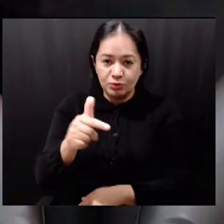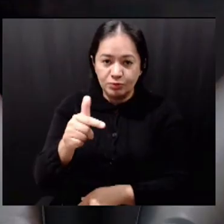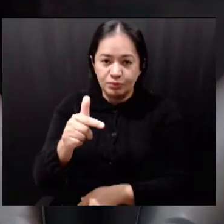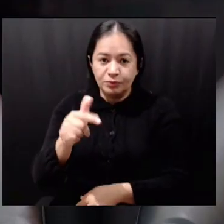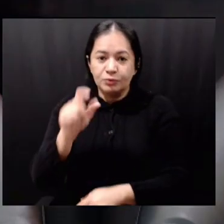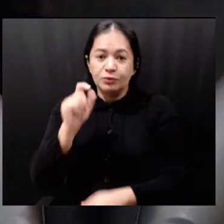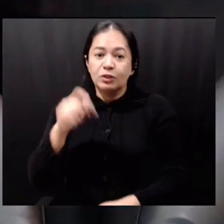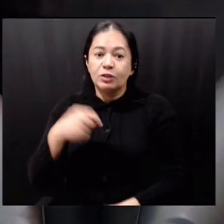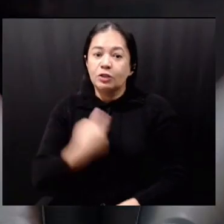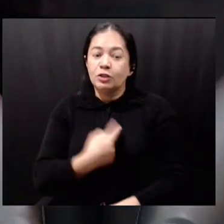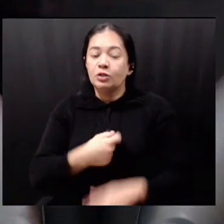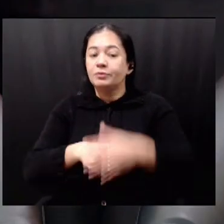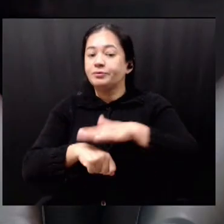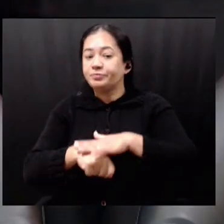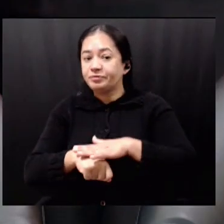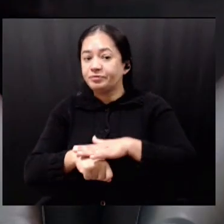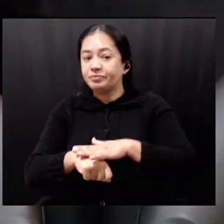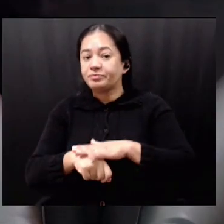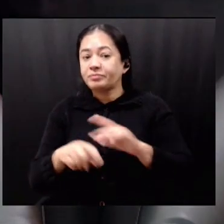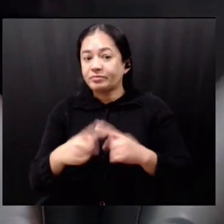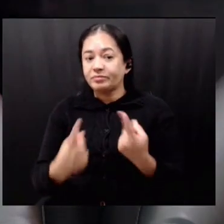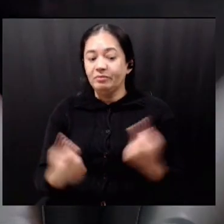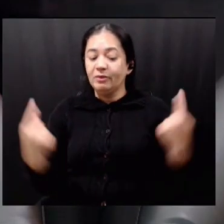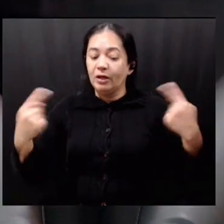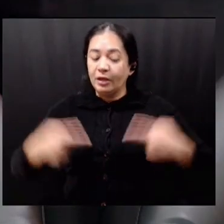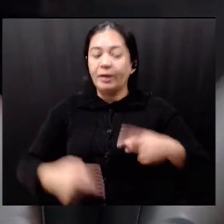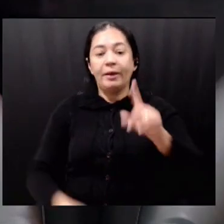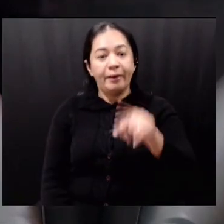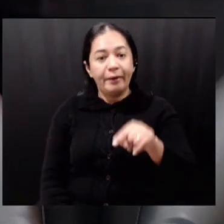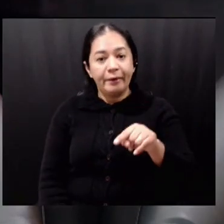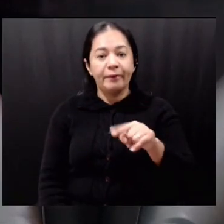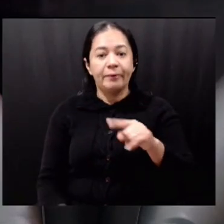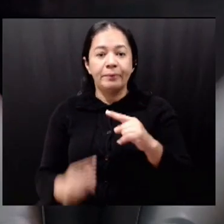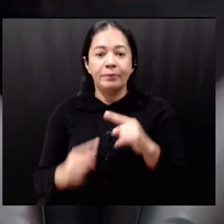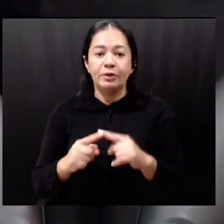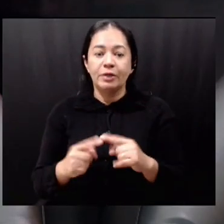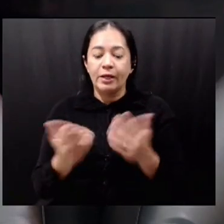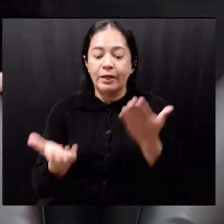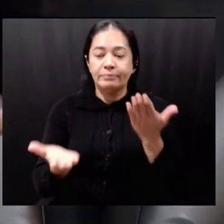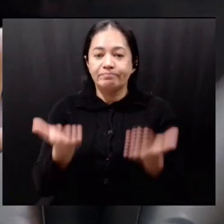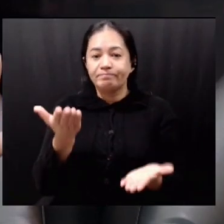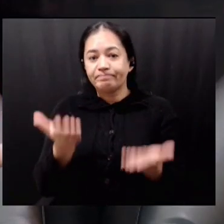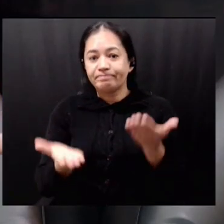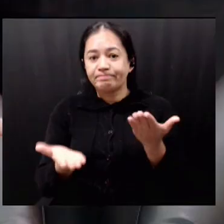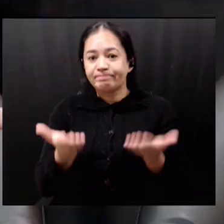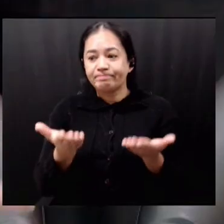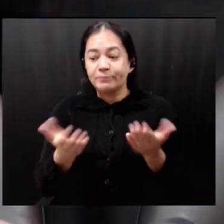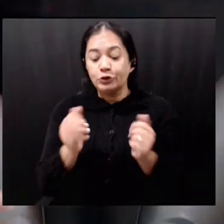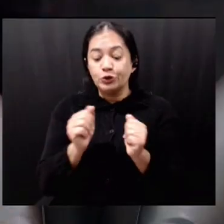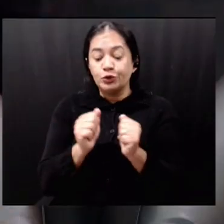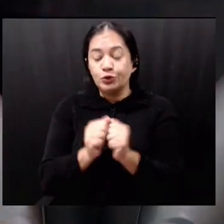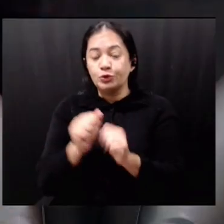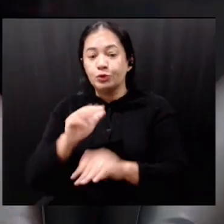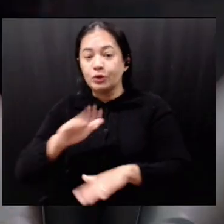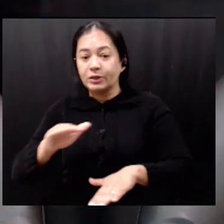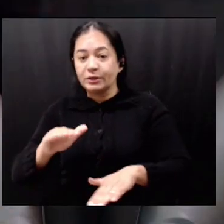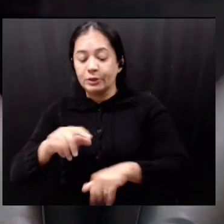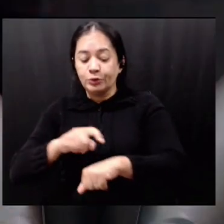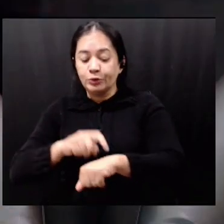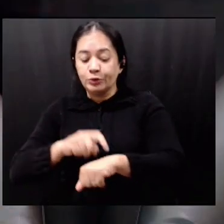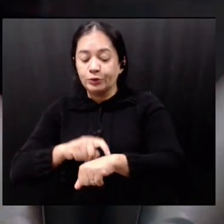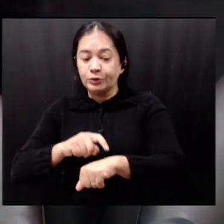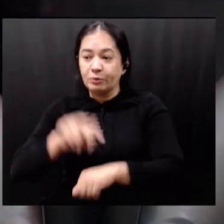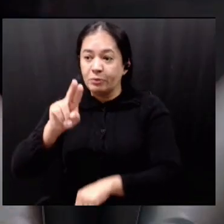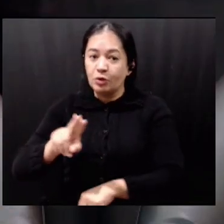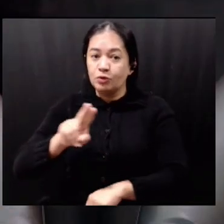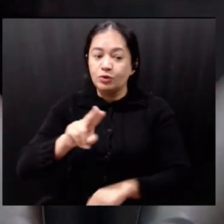fazendo. Mas é um desafio, porque equilibrar isso com a criança, o tempo de uso de tela para trabalho, o tempo de uso,